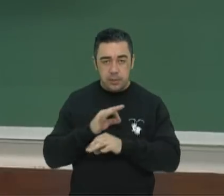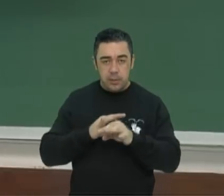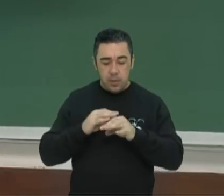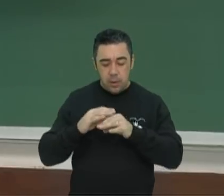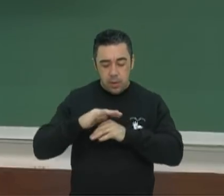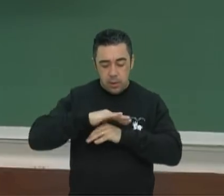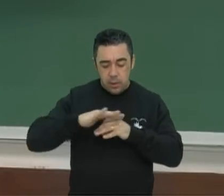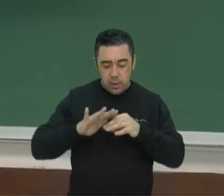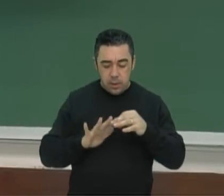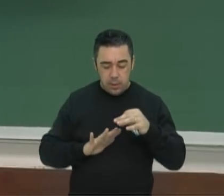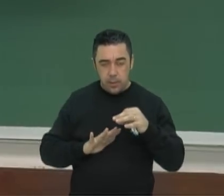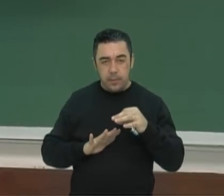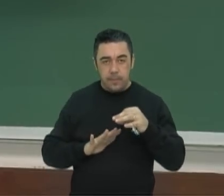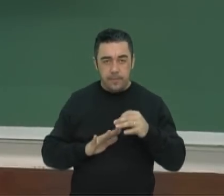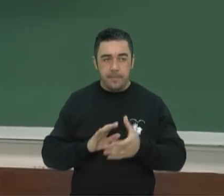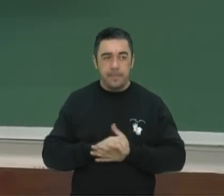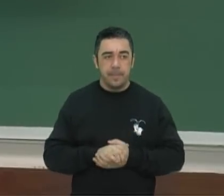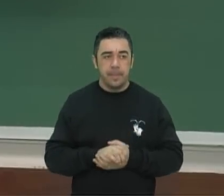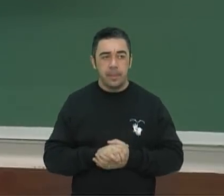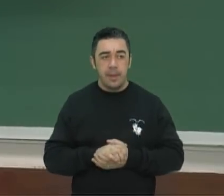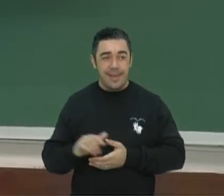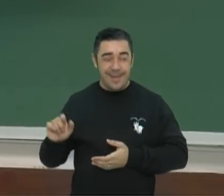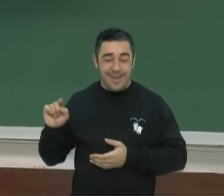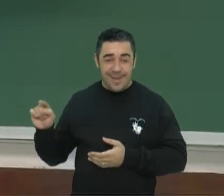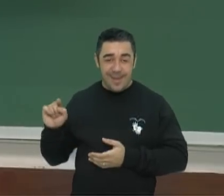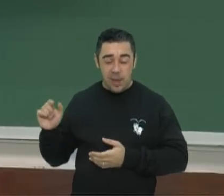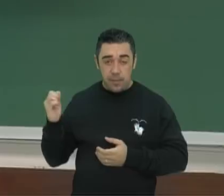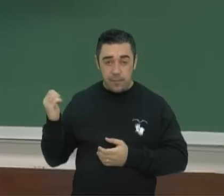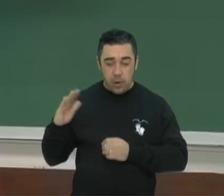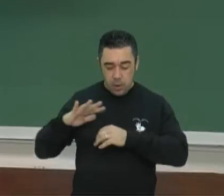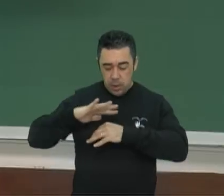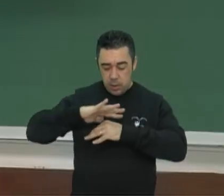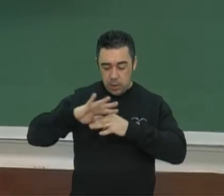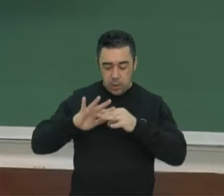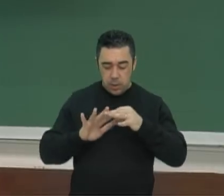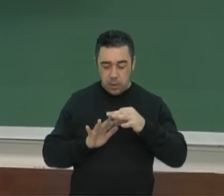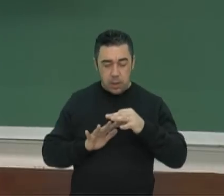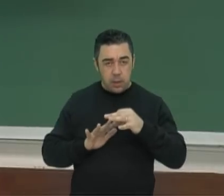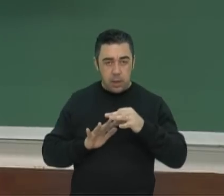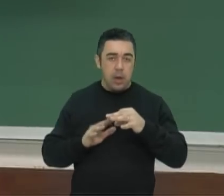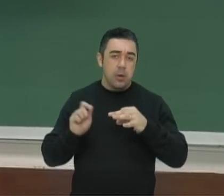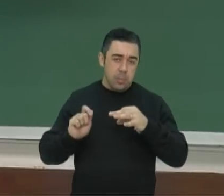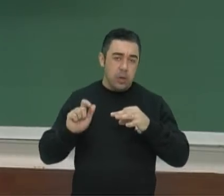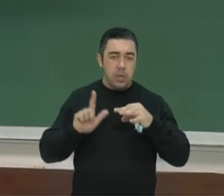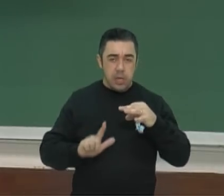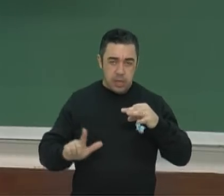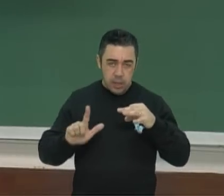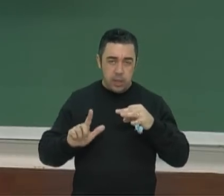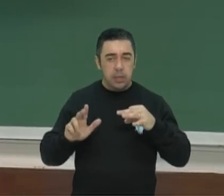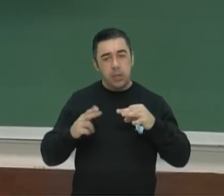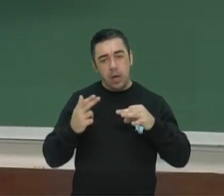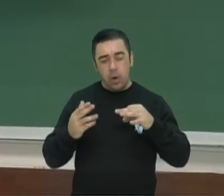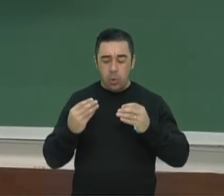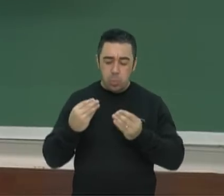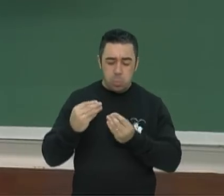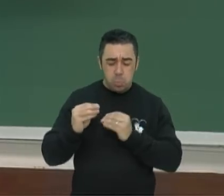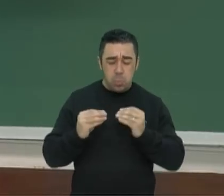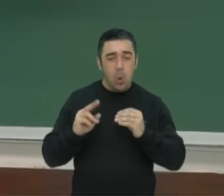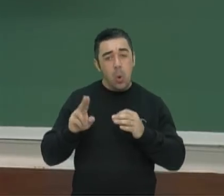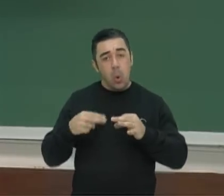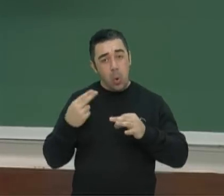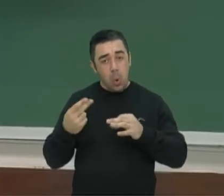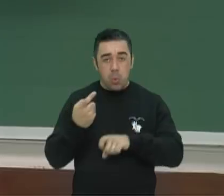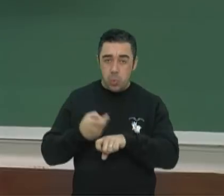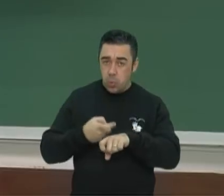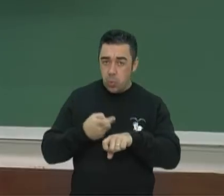substância fundamental, tá? Essa matriz extracelular, ela pode ser mais líquida, mais gelatinosa ou relativamente sólida,